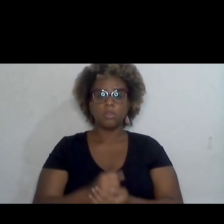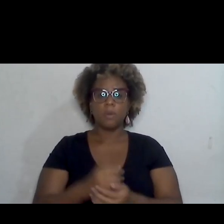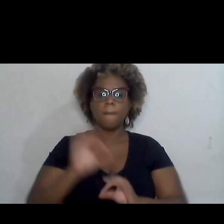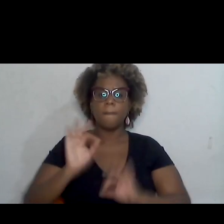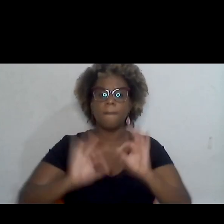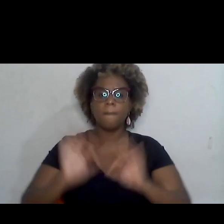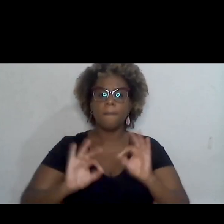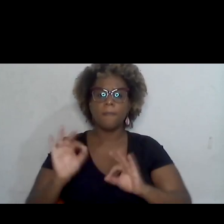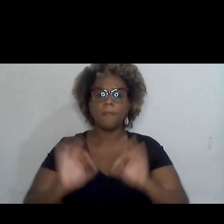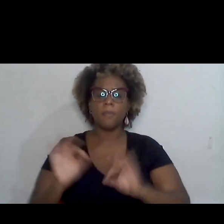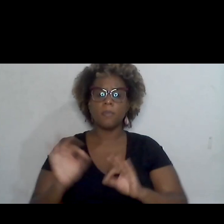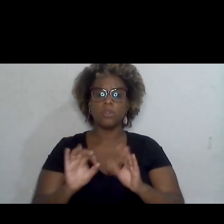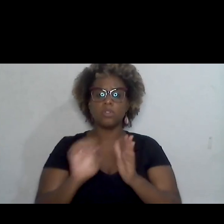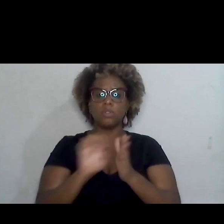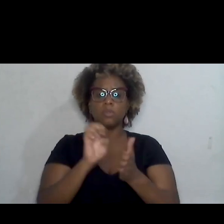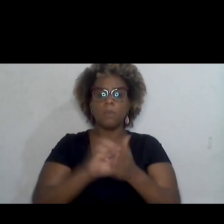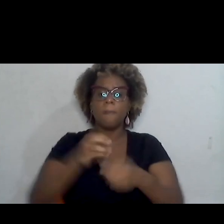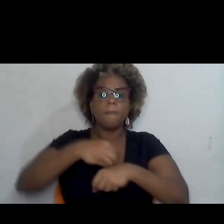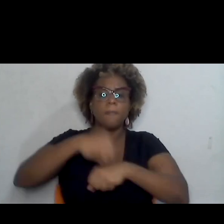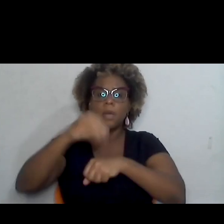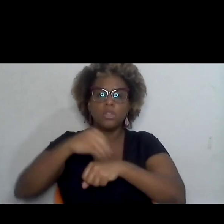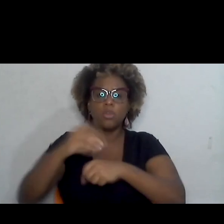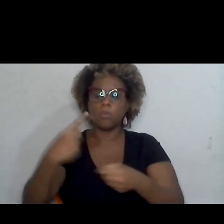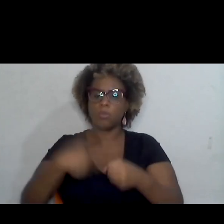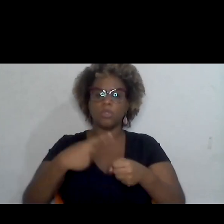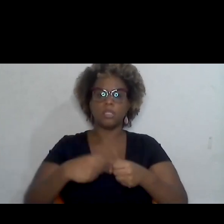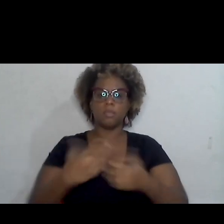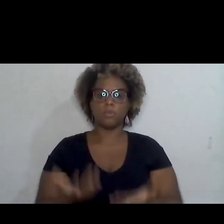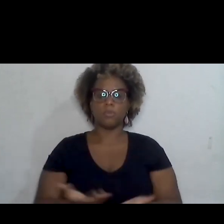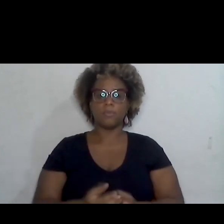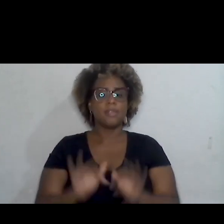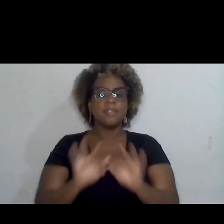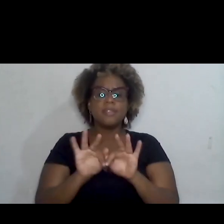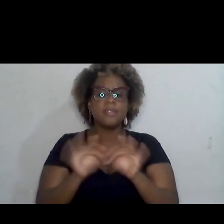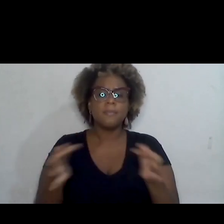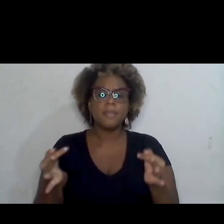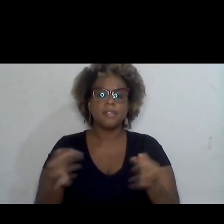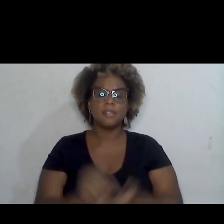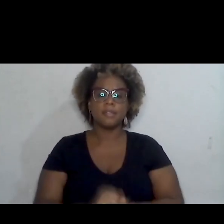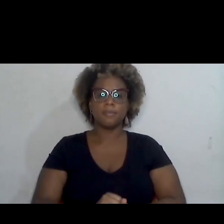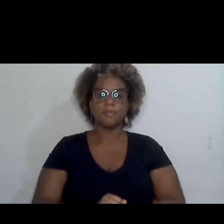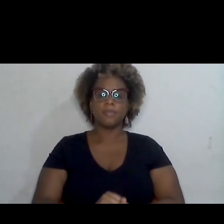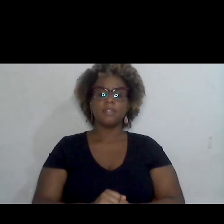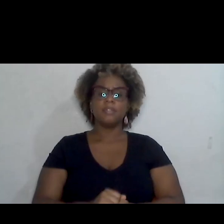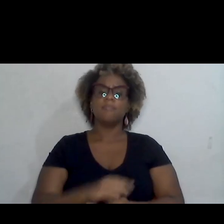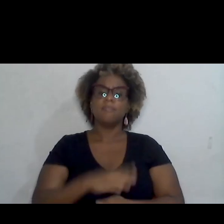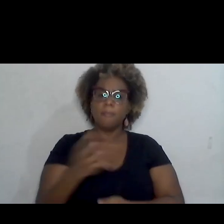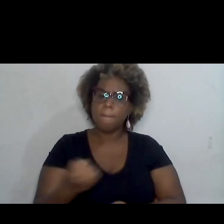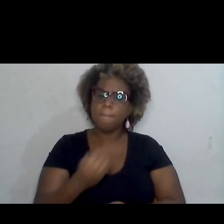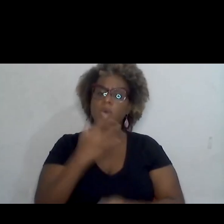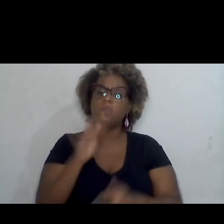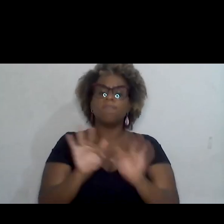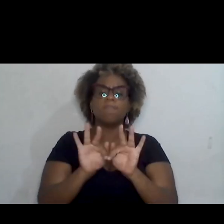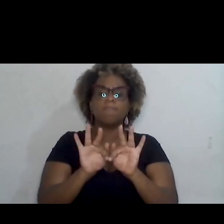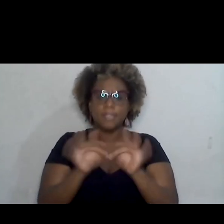no relatório e mandei para o município. Pronto, simples. Entendeu? Então, assim, que seja mais simplificado ainda. Eu sei que existe todo o